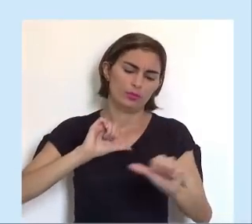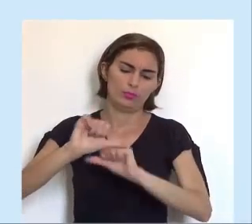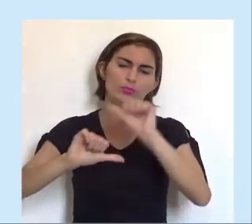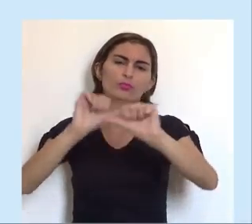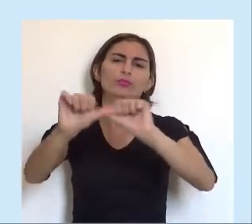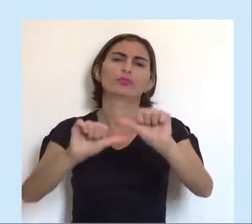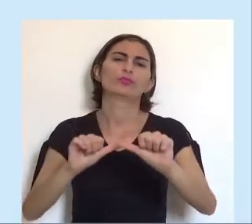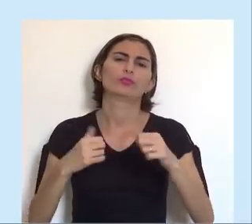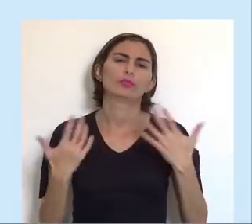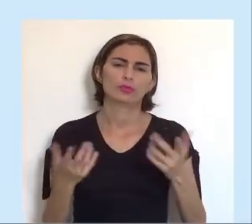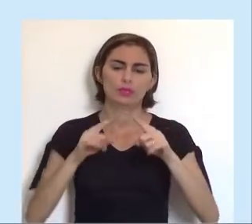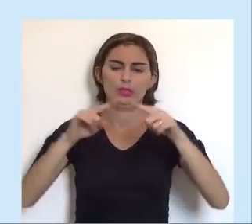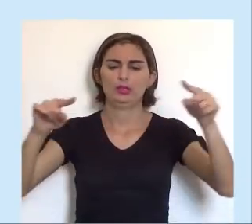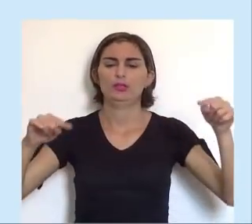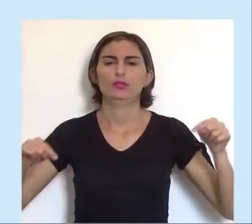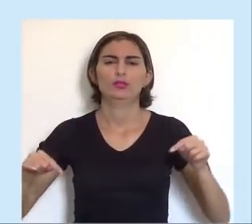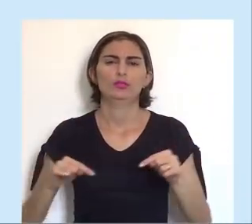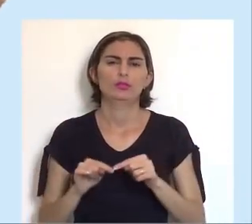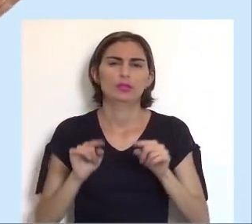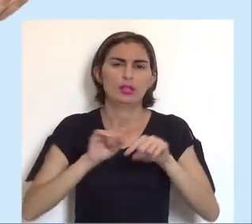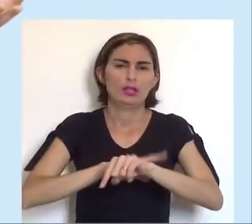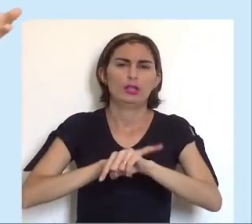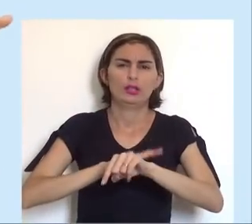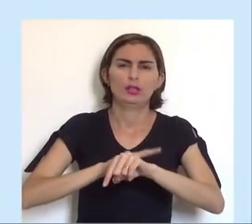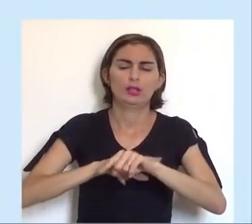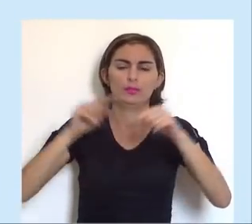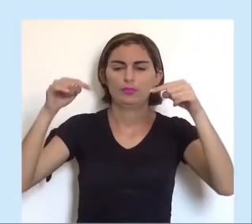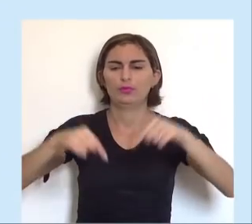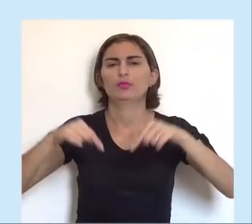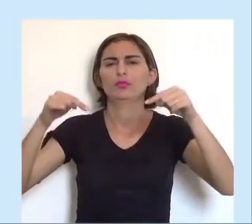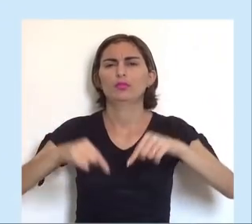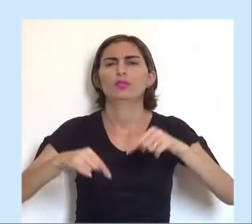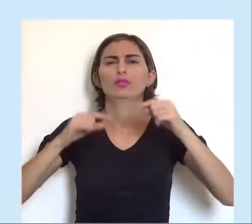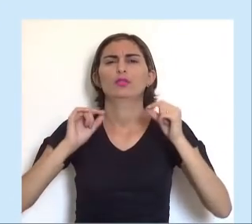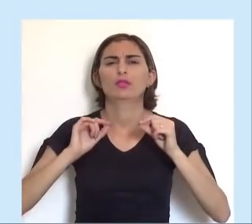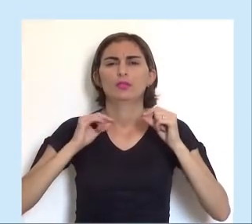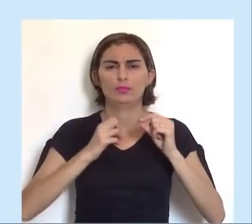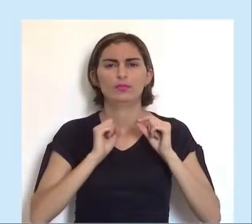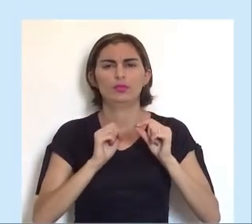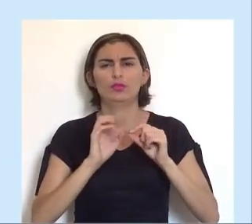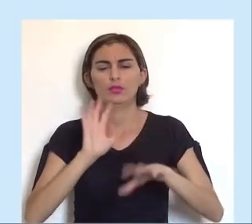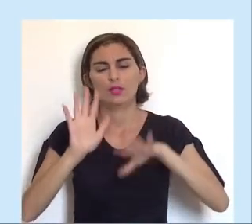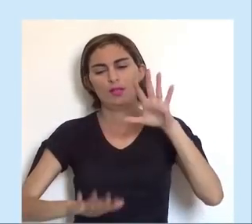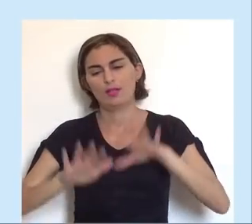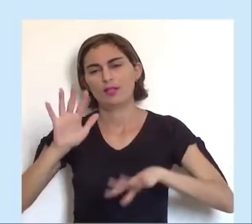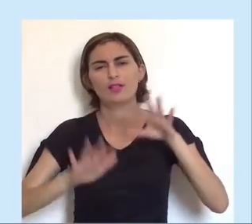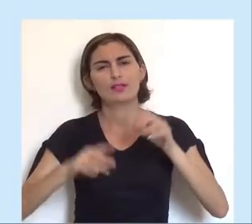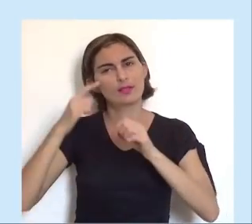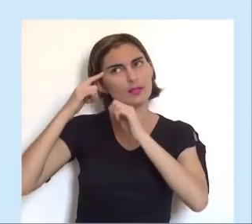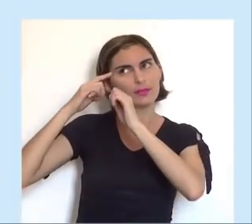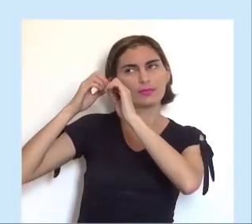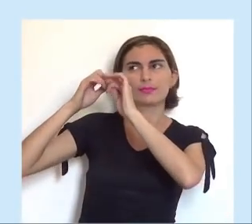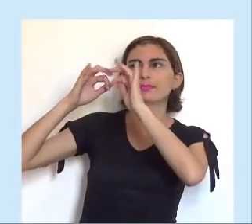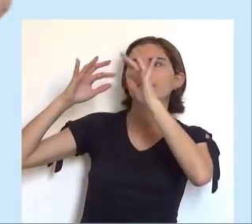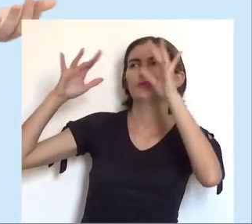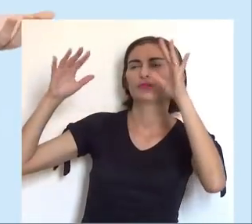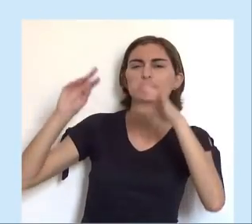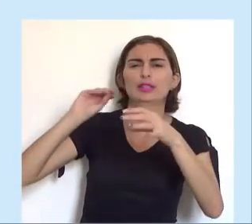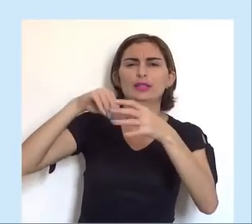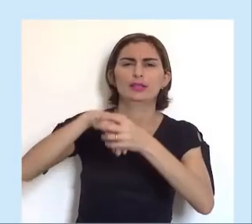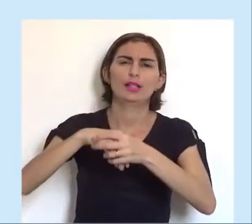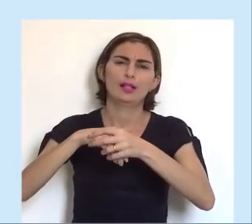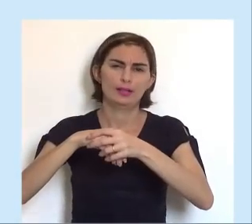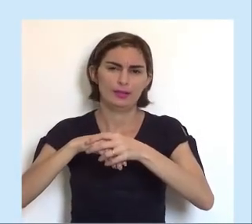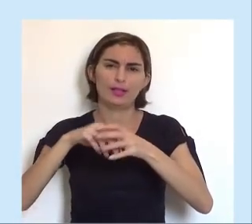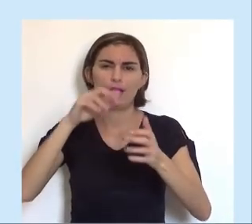transformar. Então, uma sala de aula e o tempo atual que a gente está vivendo, a gente pode, às vezes, até imaginar como se a gente estivesse na época